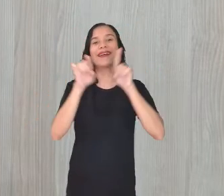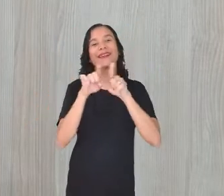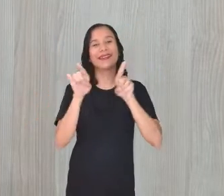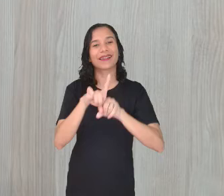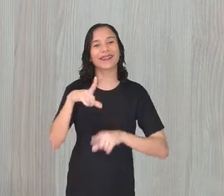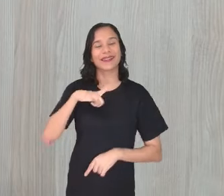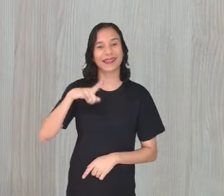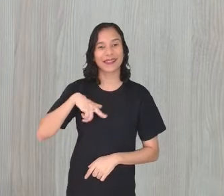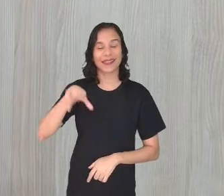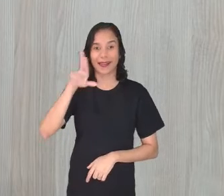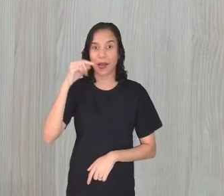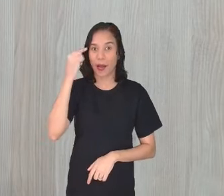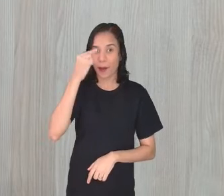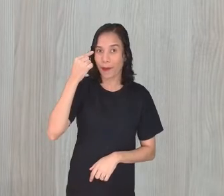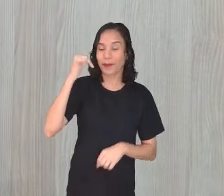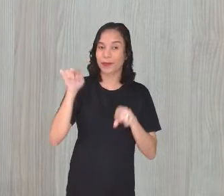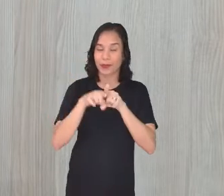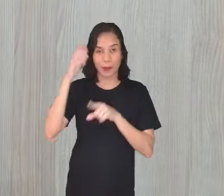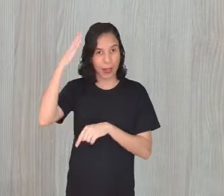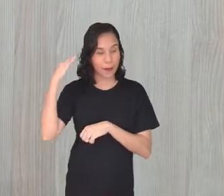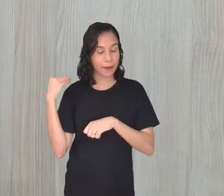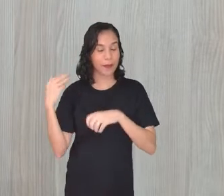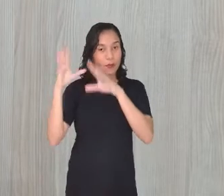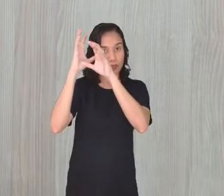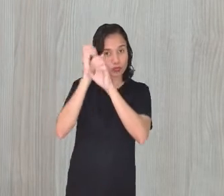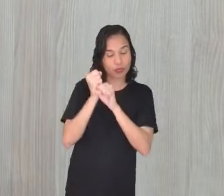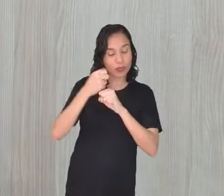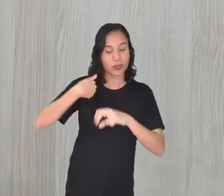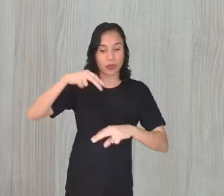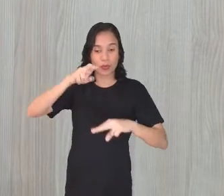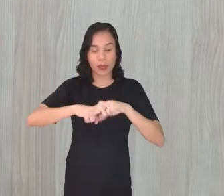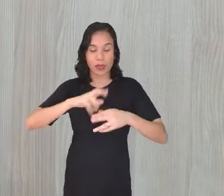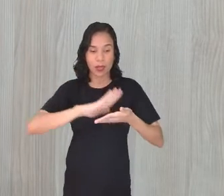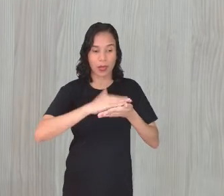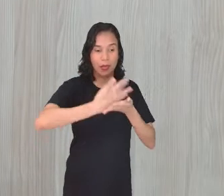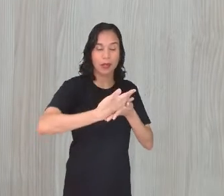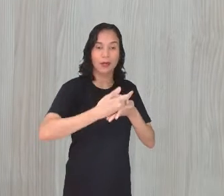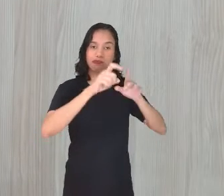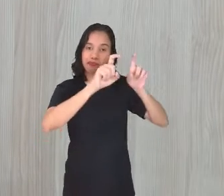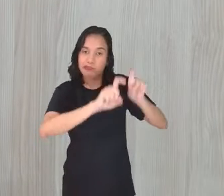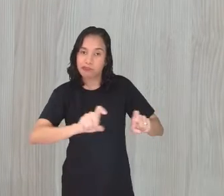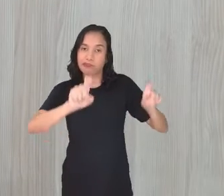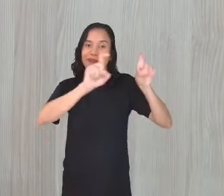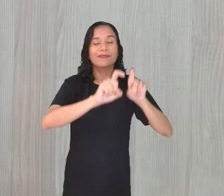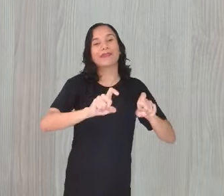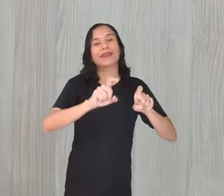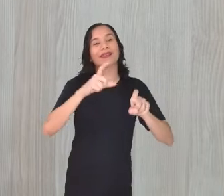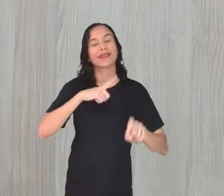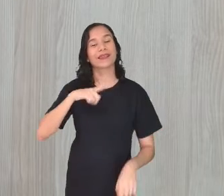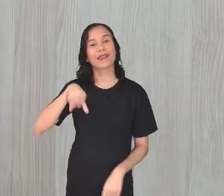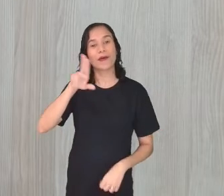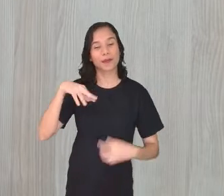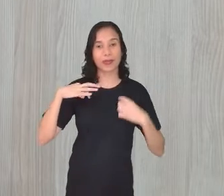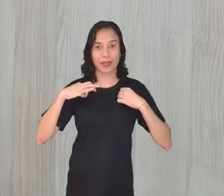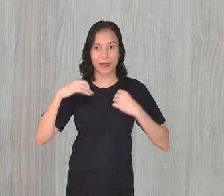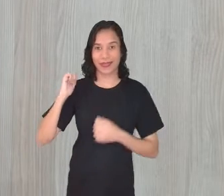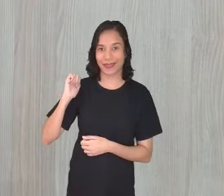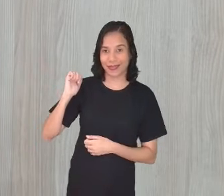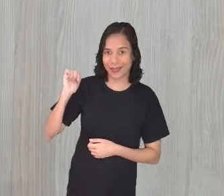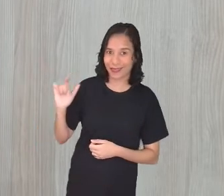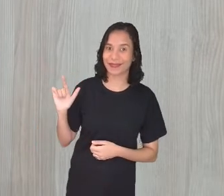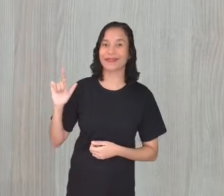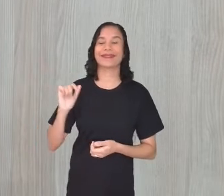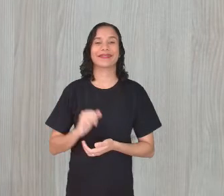arredondados, olhos e cabelos escuros. Estou sentada aqui em frente a um notebook e estou usando uma camisa